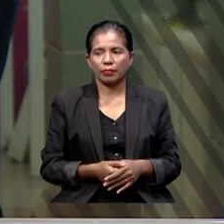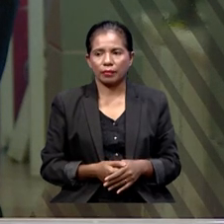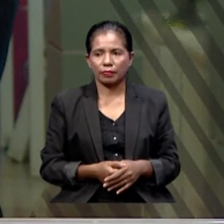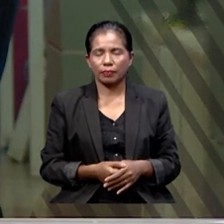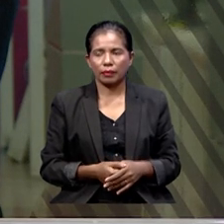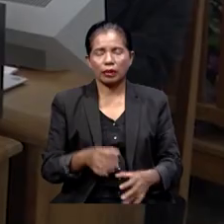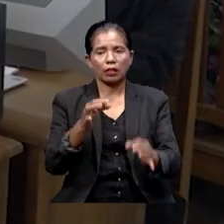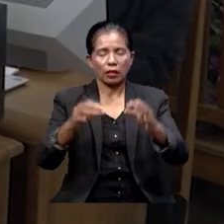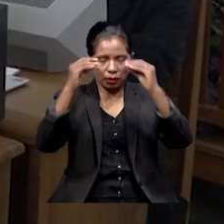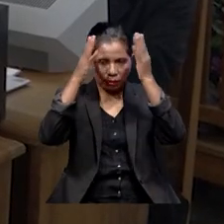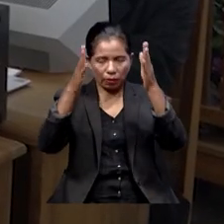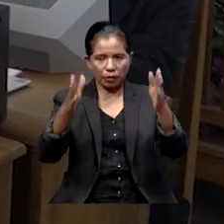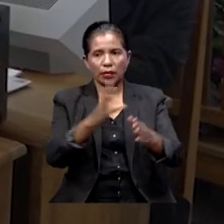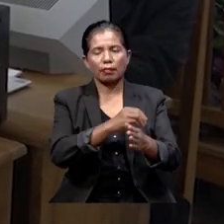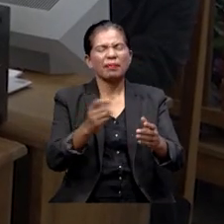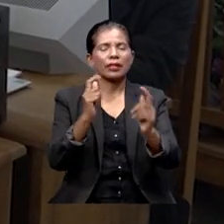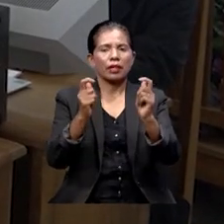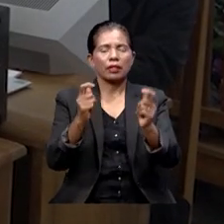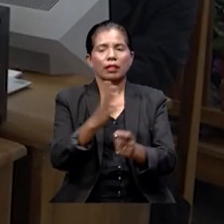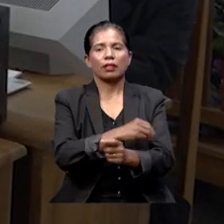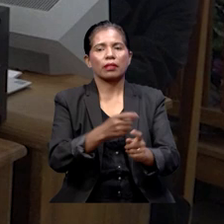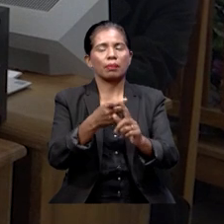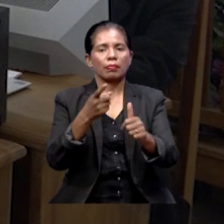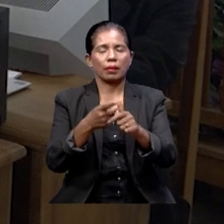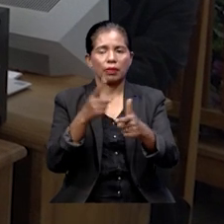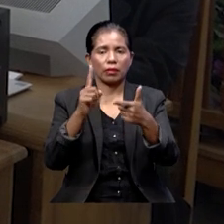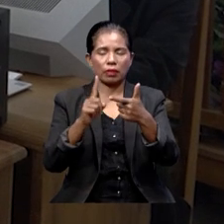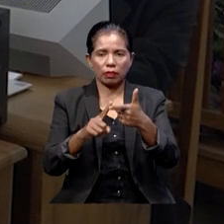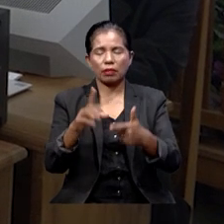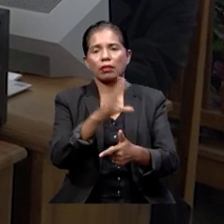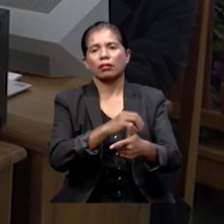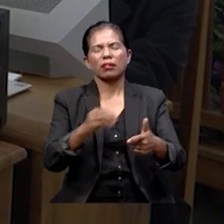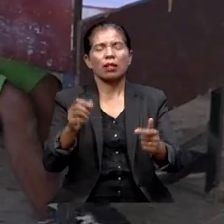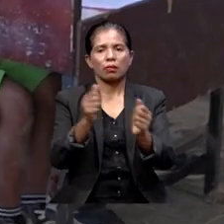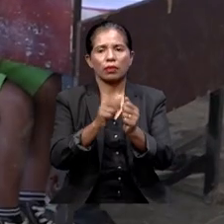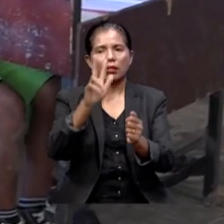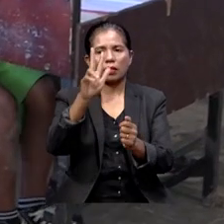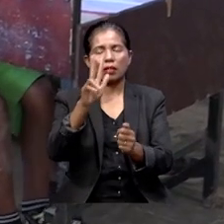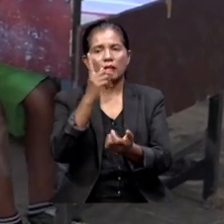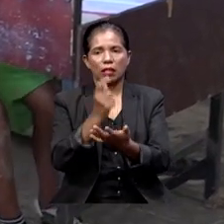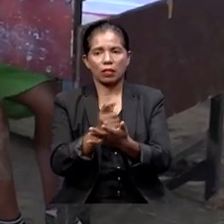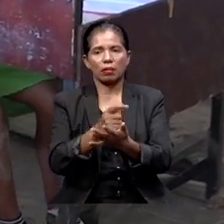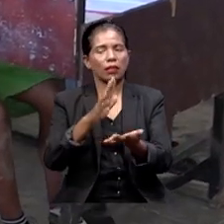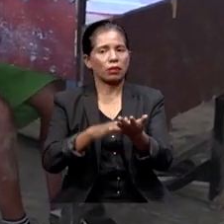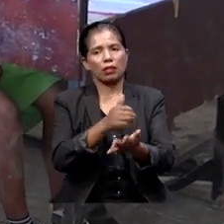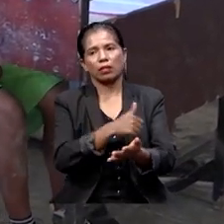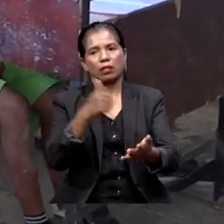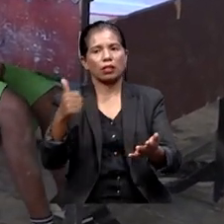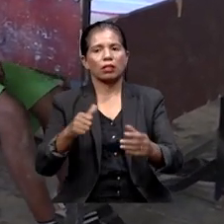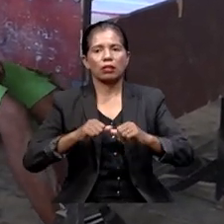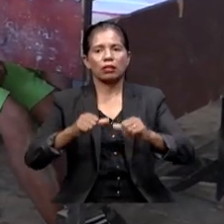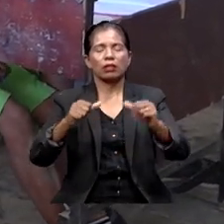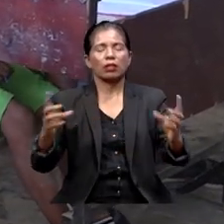Mas que professor se lhe teste bolsa candidatura, ou se primeira ou segunda fase, be se cri juntolo, mas be escola balum e a território nacional se